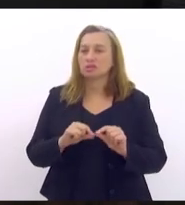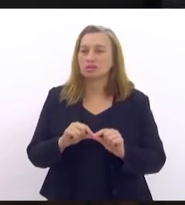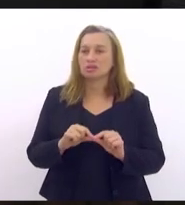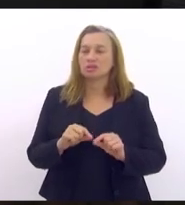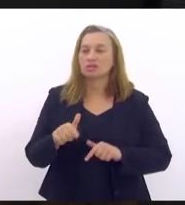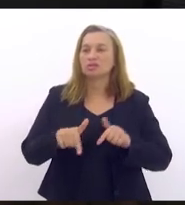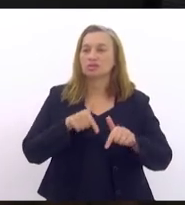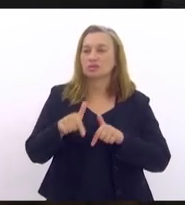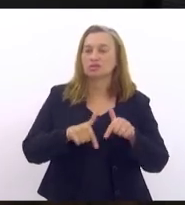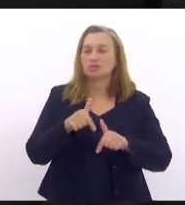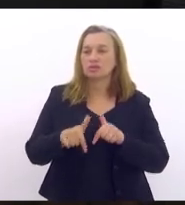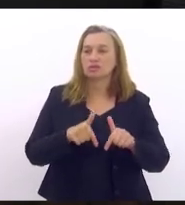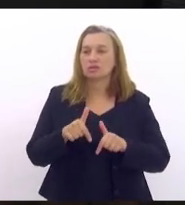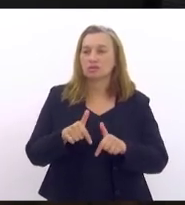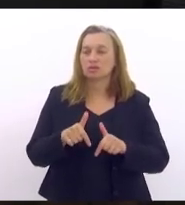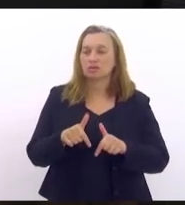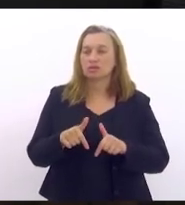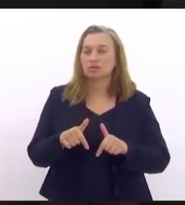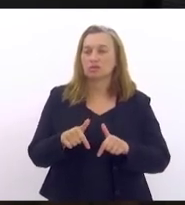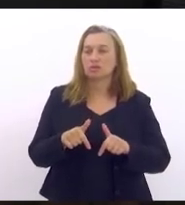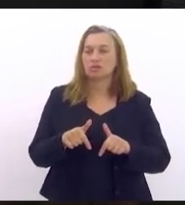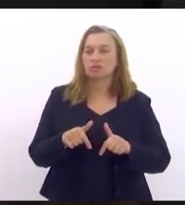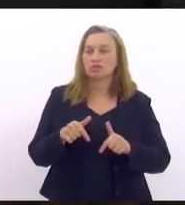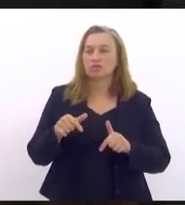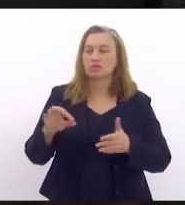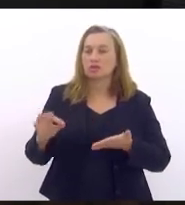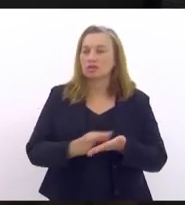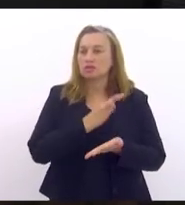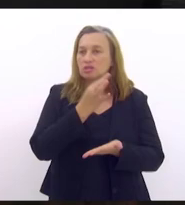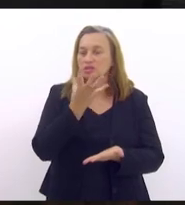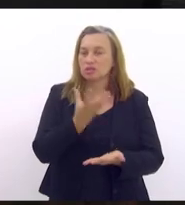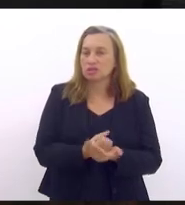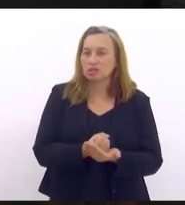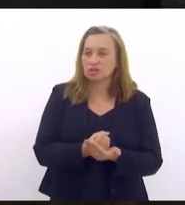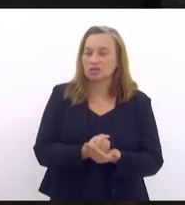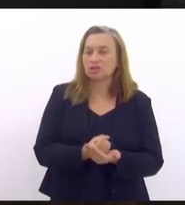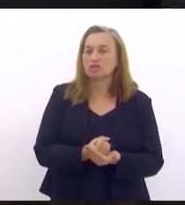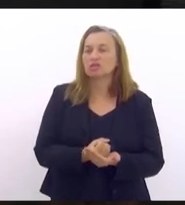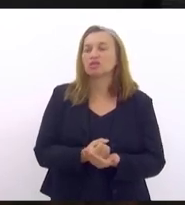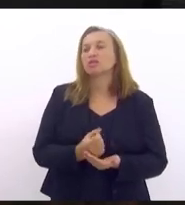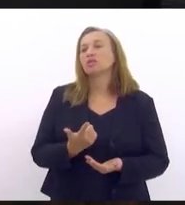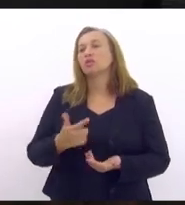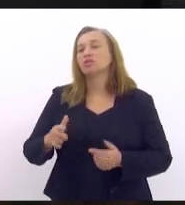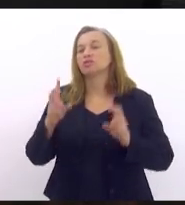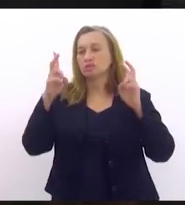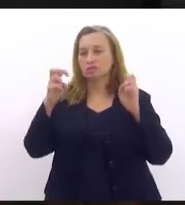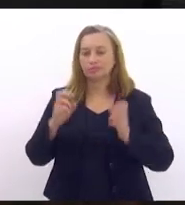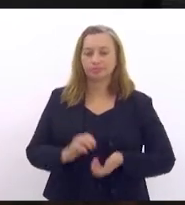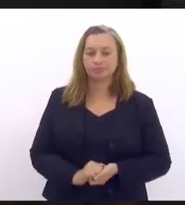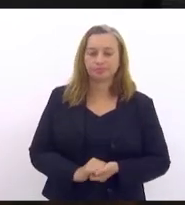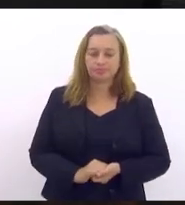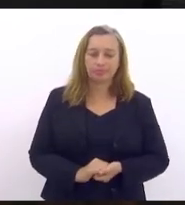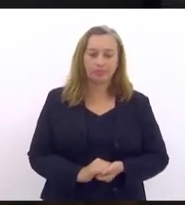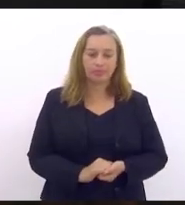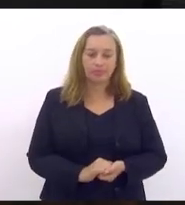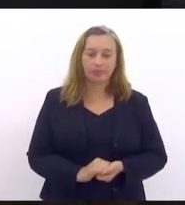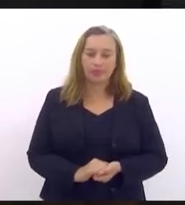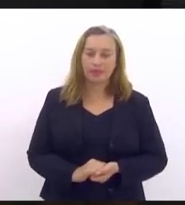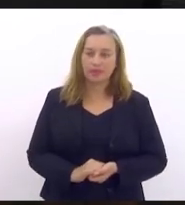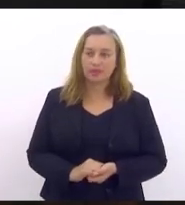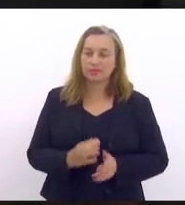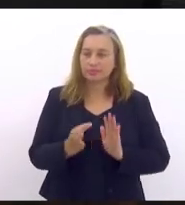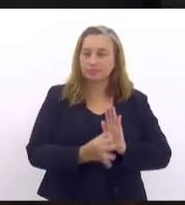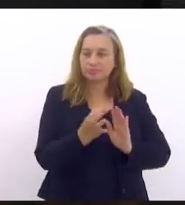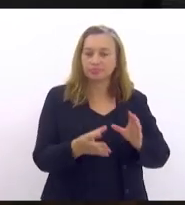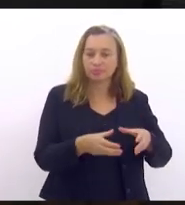mercado de trabalho no tocante à inscrição de cadastro restritivos de crédito e dá outras providências. Pareceres